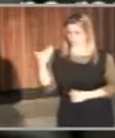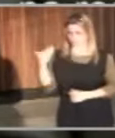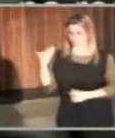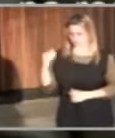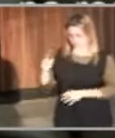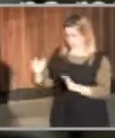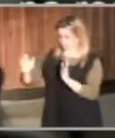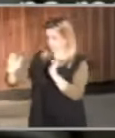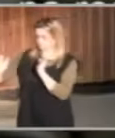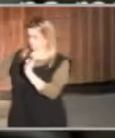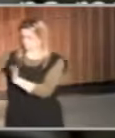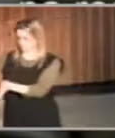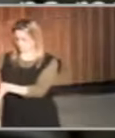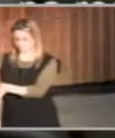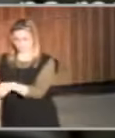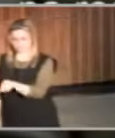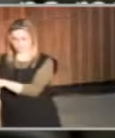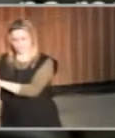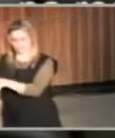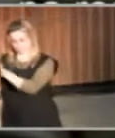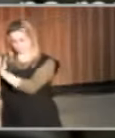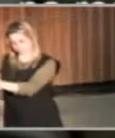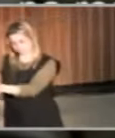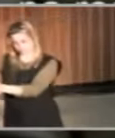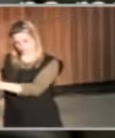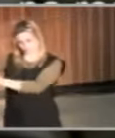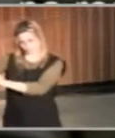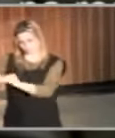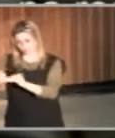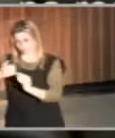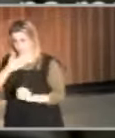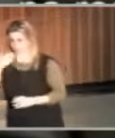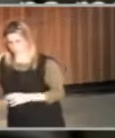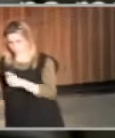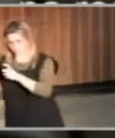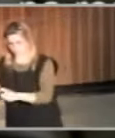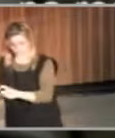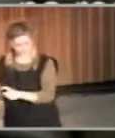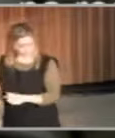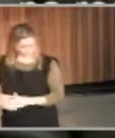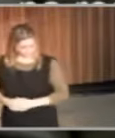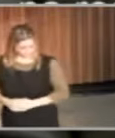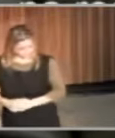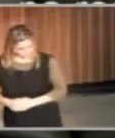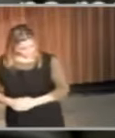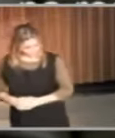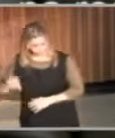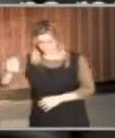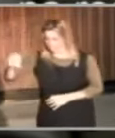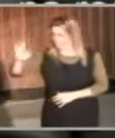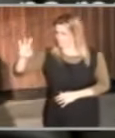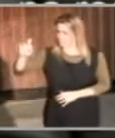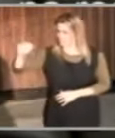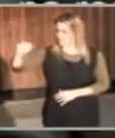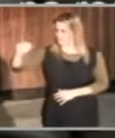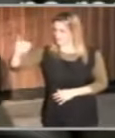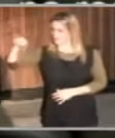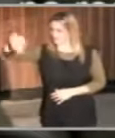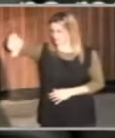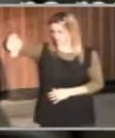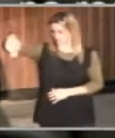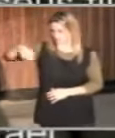sepultado no seu próprio pedaço de terra, em Timnate-Eres, na região montanhosa de Efraim, ao norte